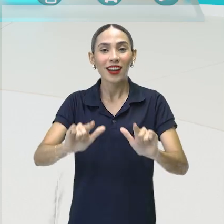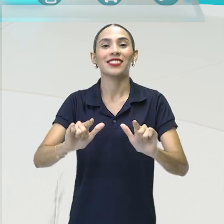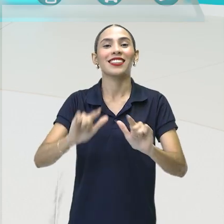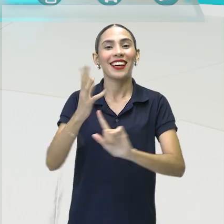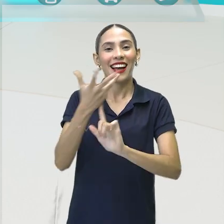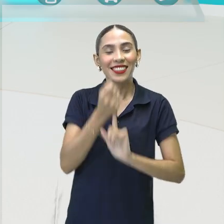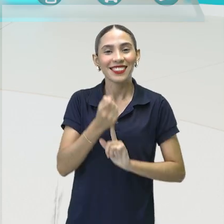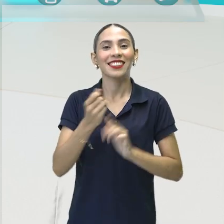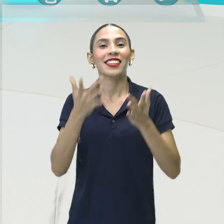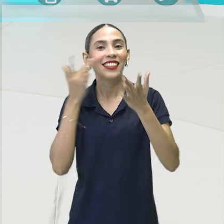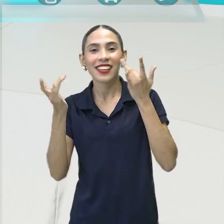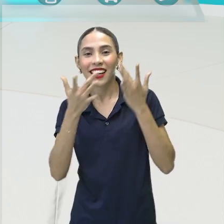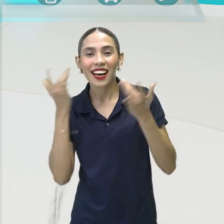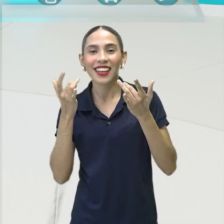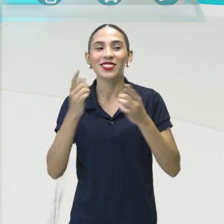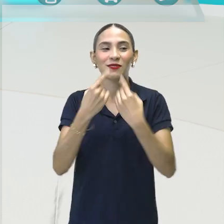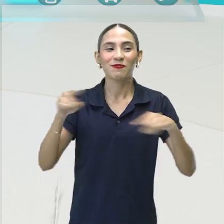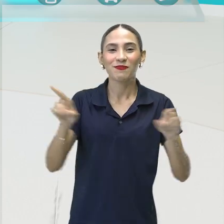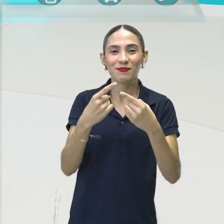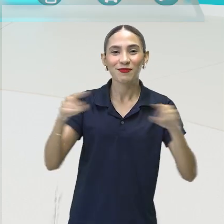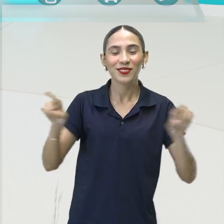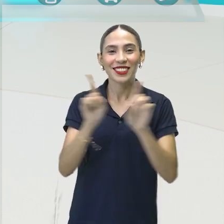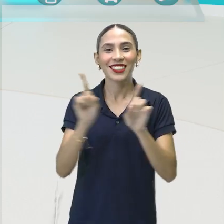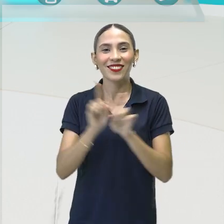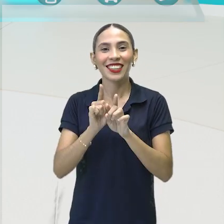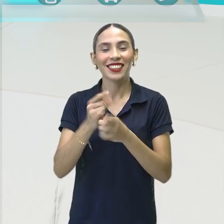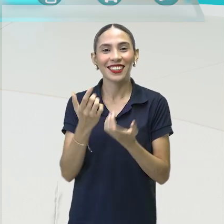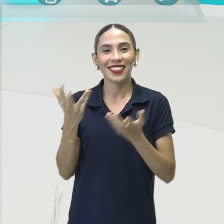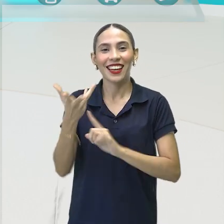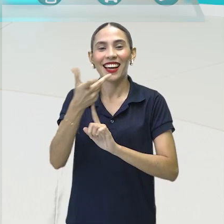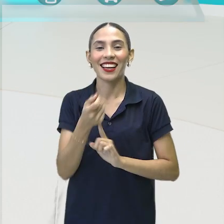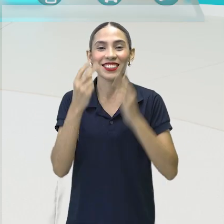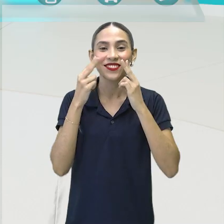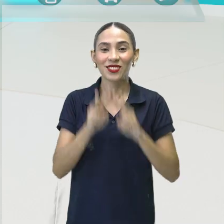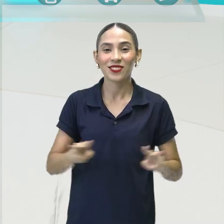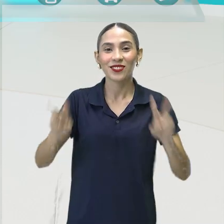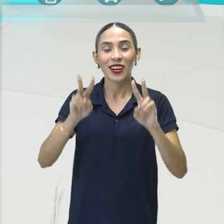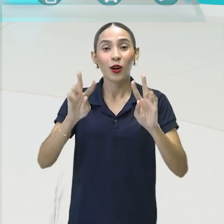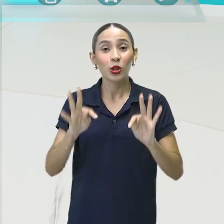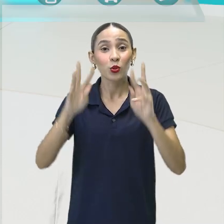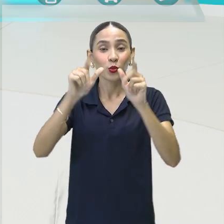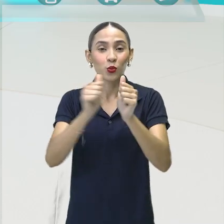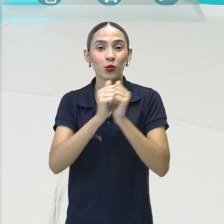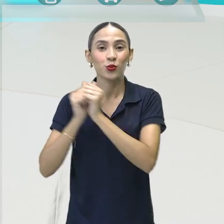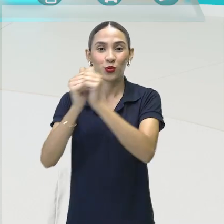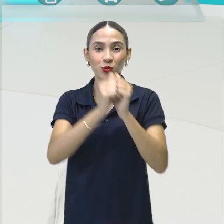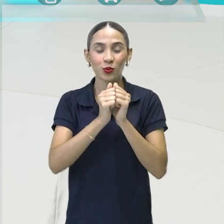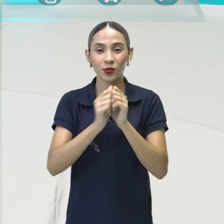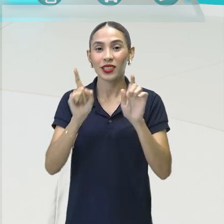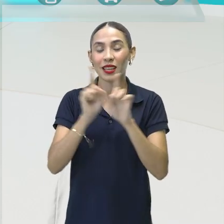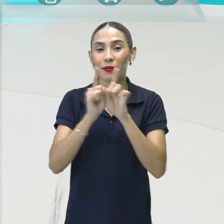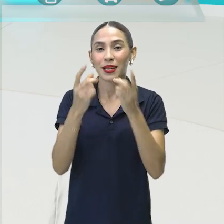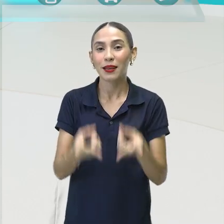teatro, na música, na dança e nas artes visuais. E tudo isso junto, a gente